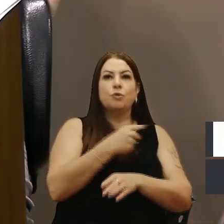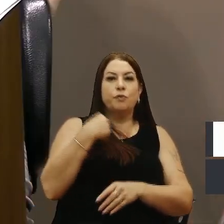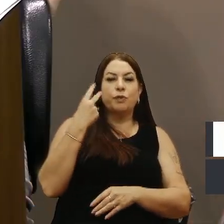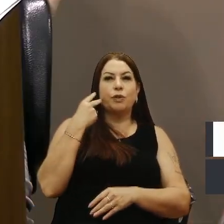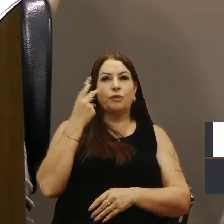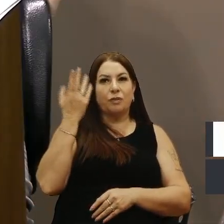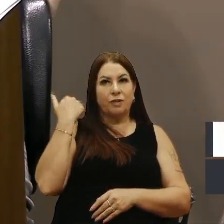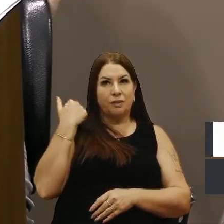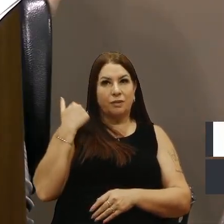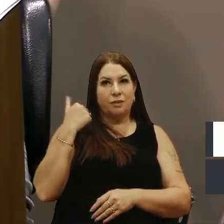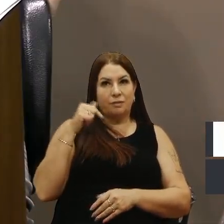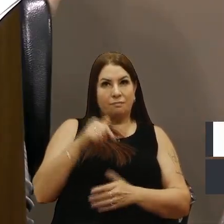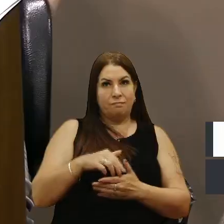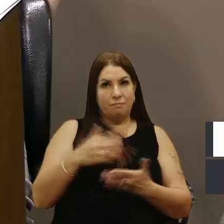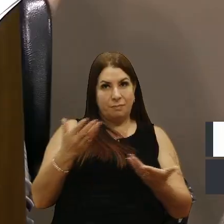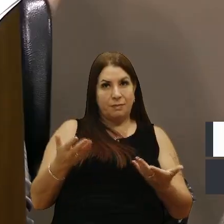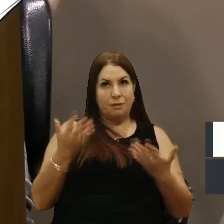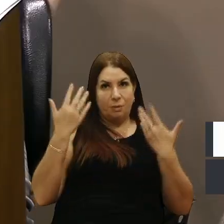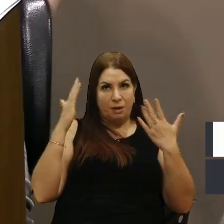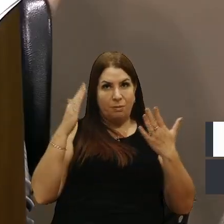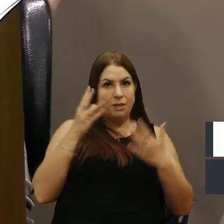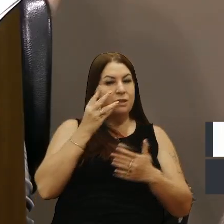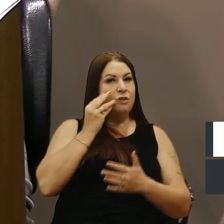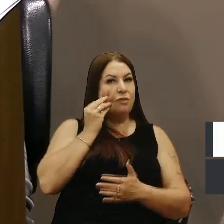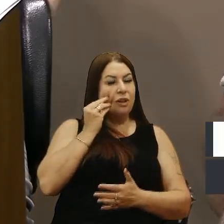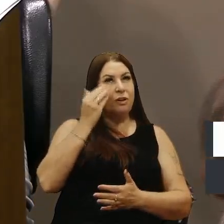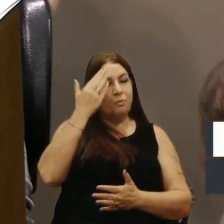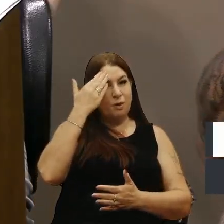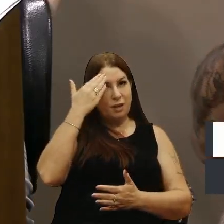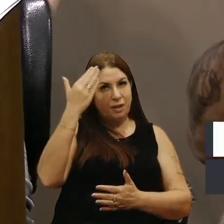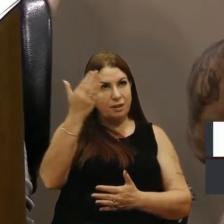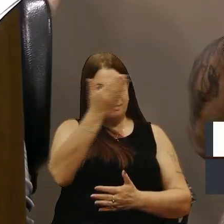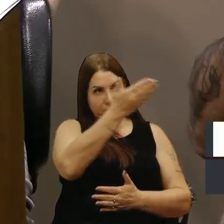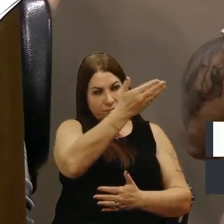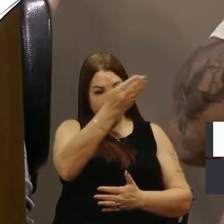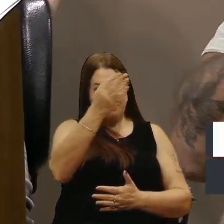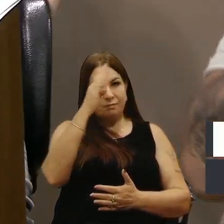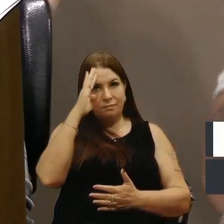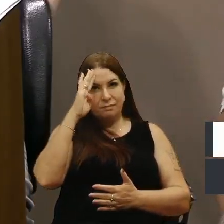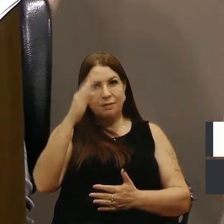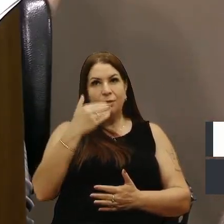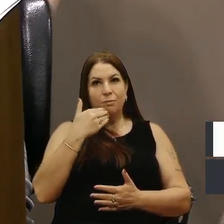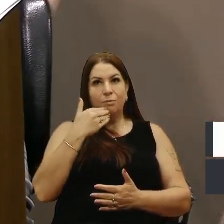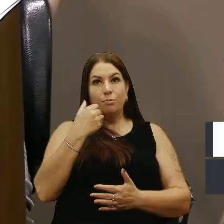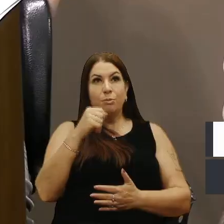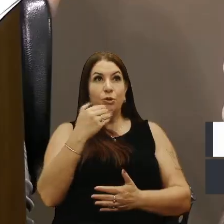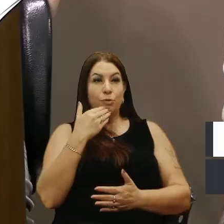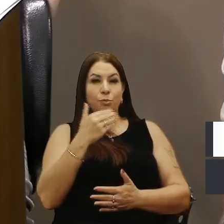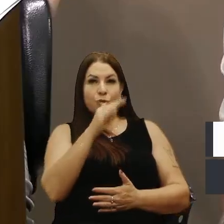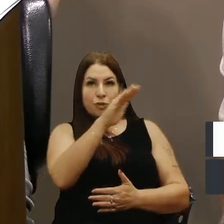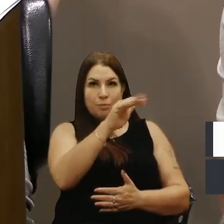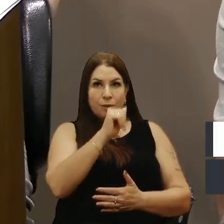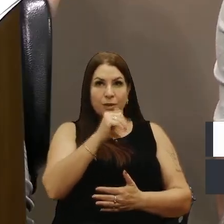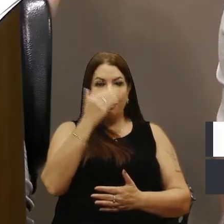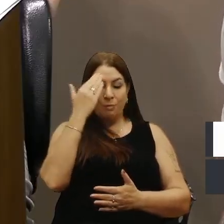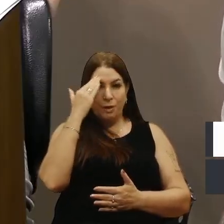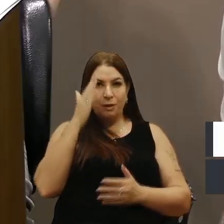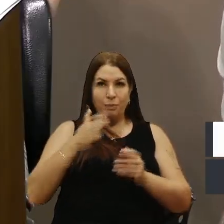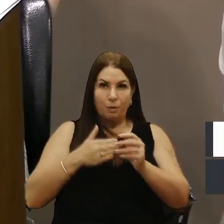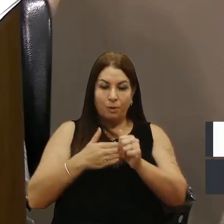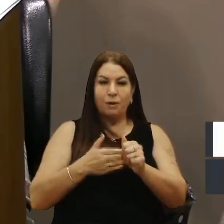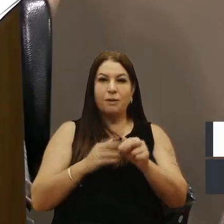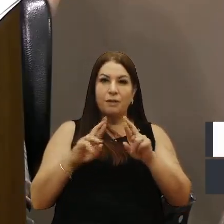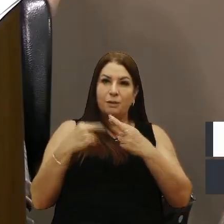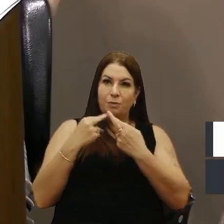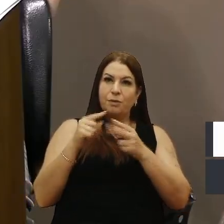daquela legislatura. Então, parabéns, Zoraide, muito obrigado. Aí está aí a Guarda Municipal pedindo para ser chamada, tá? Obrigado por estar acompanhando a sessão aí